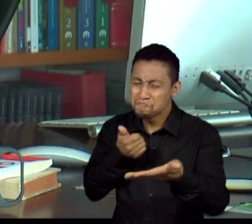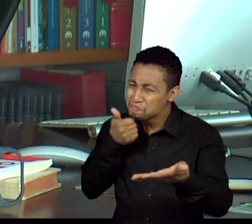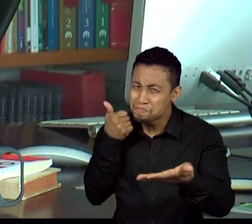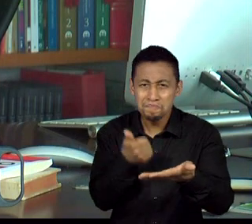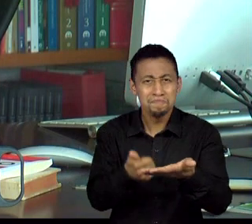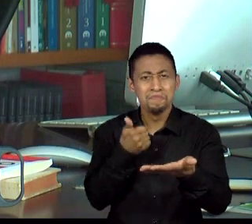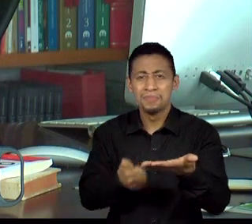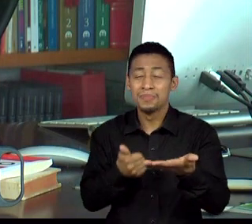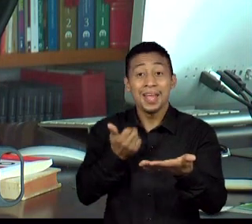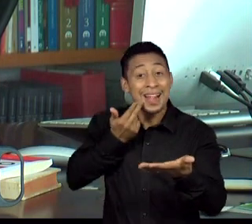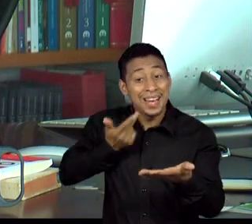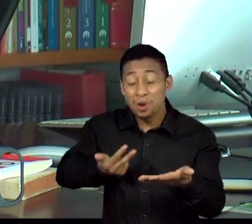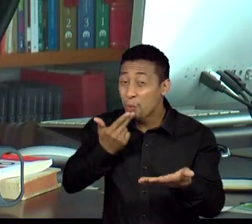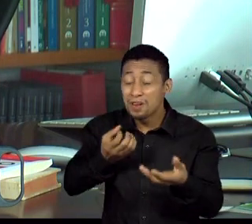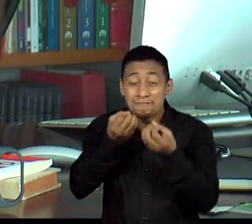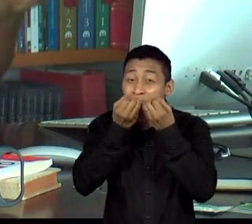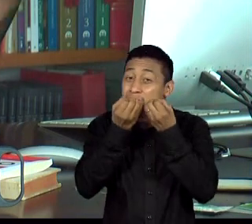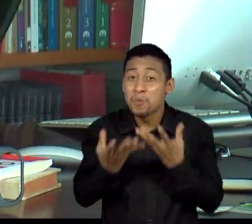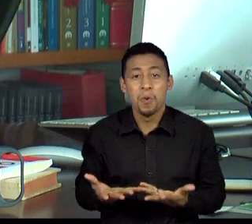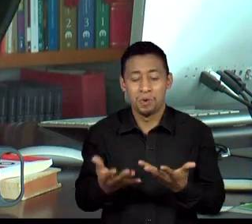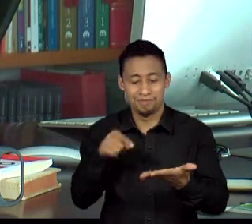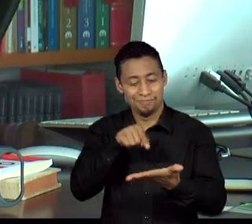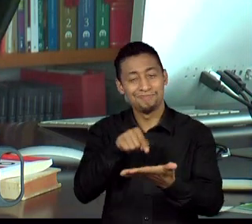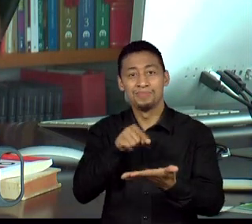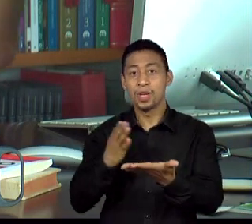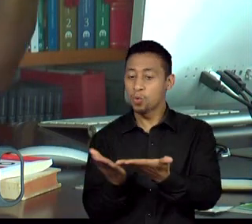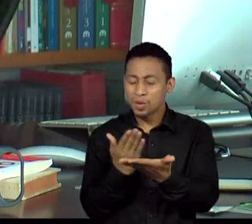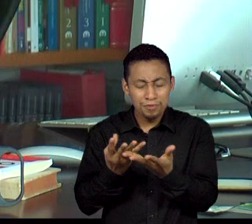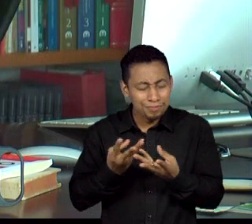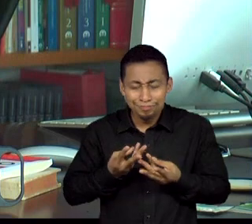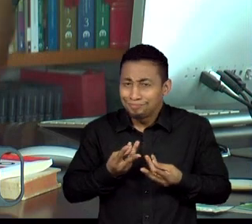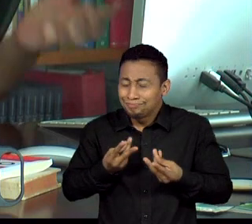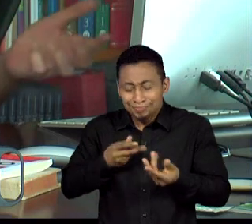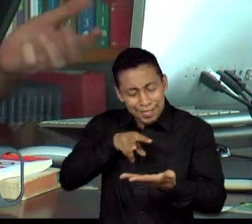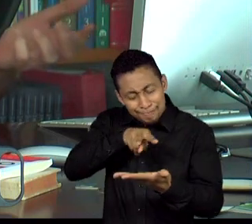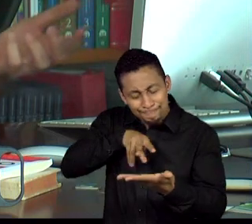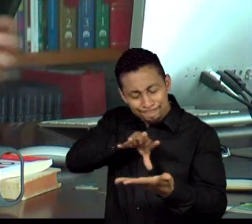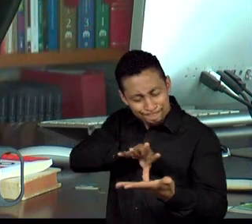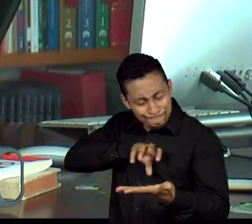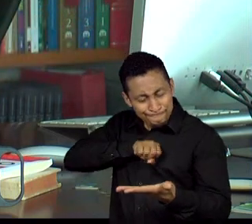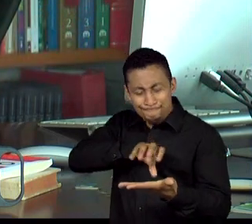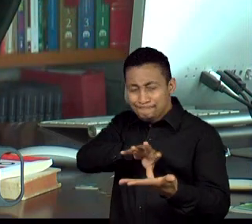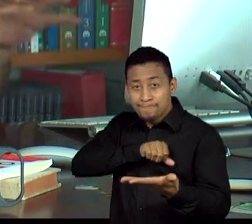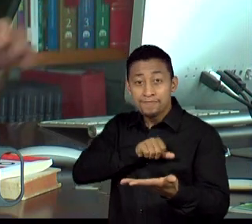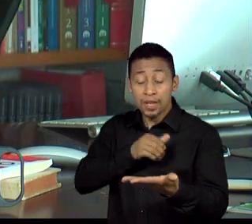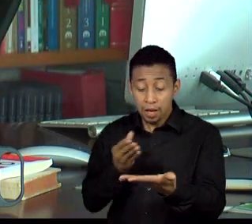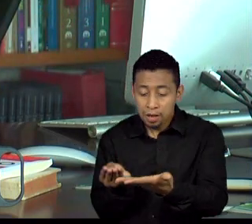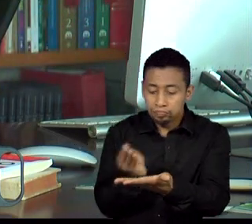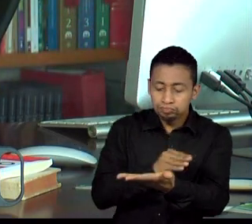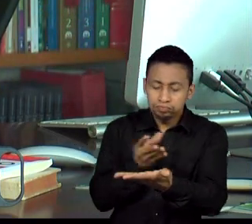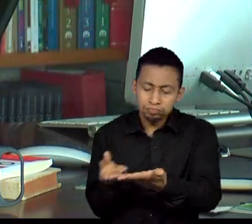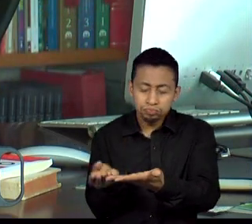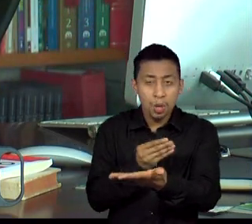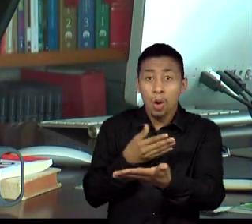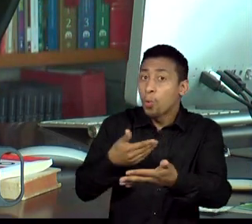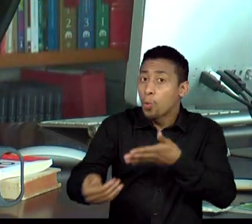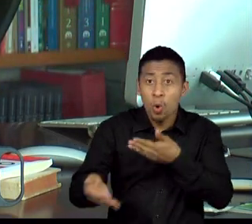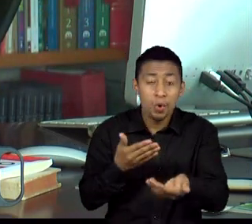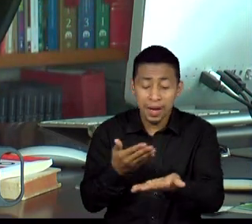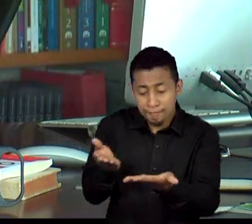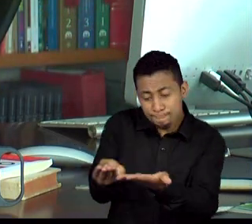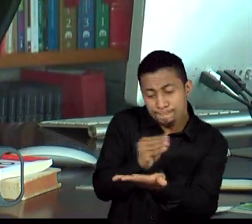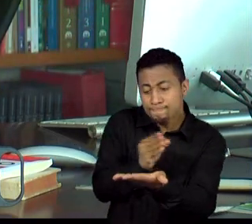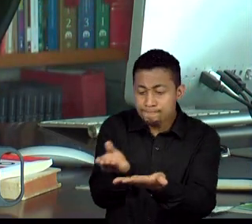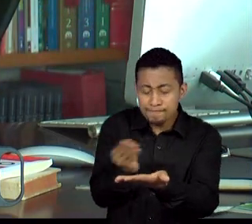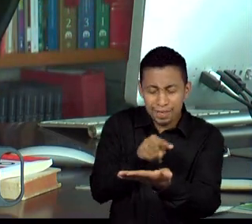linguagem absolutamente inacreditável. É quase um livro de areia, assim, um Xing, que tu abre em qualquer página e lê a sabedoria daquele